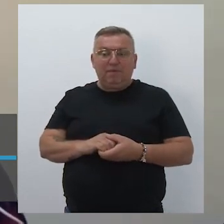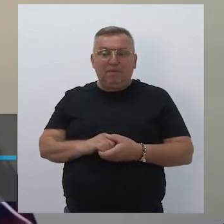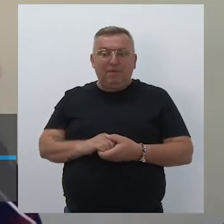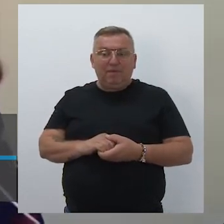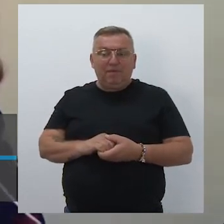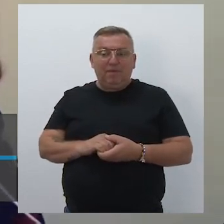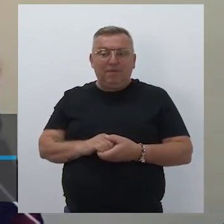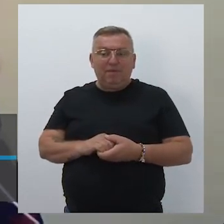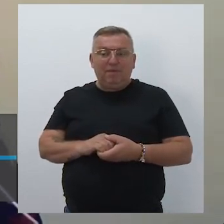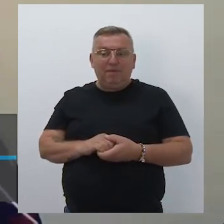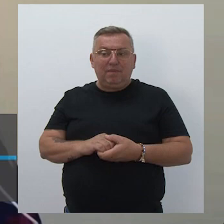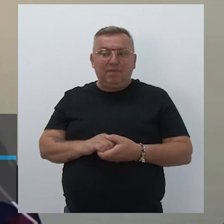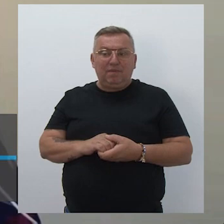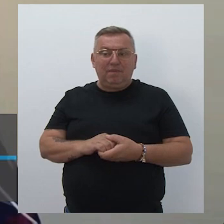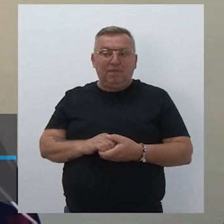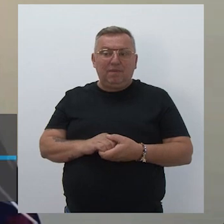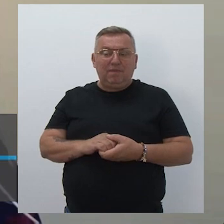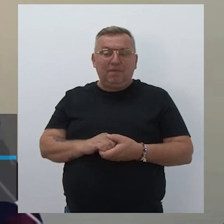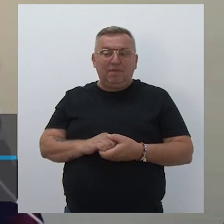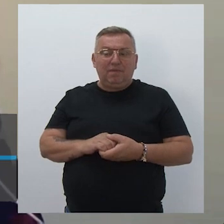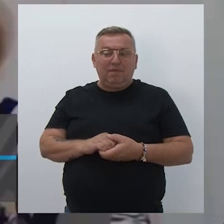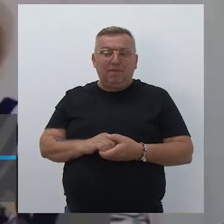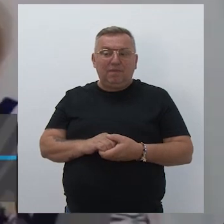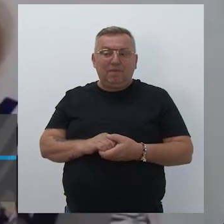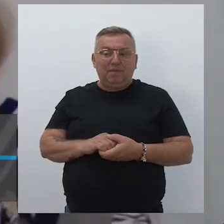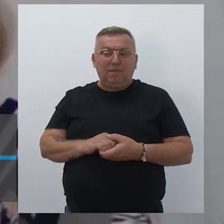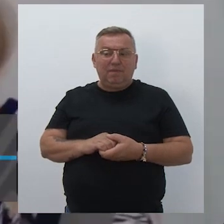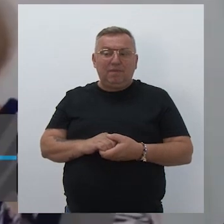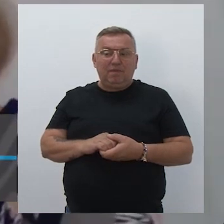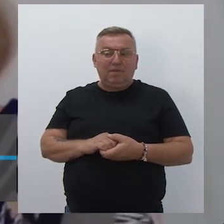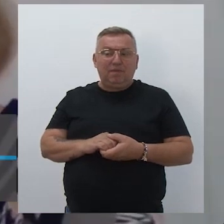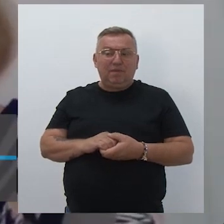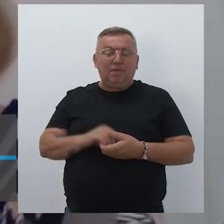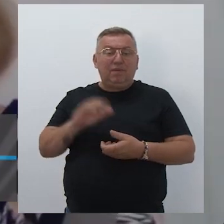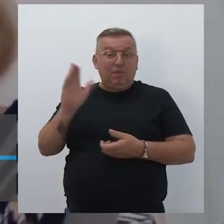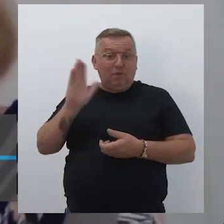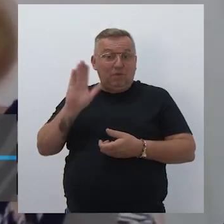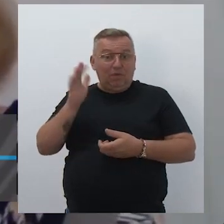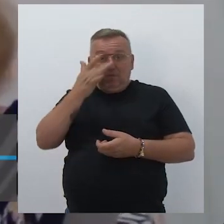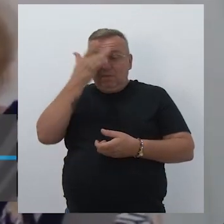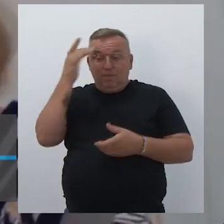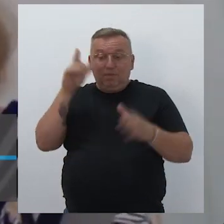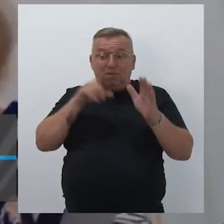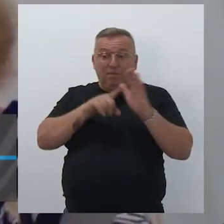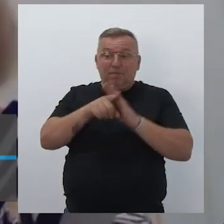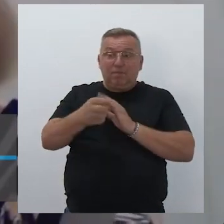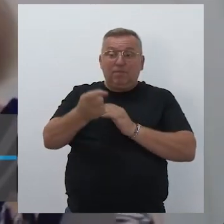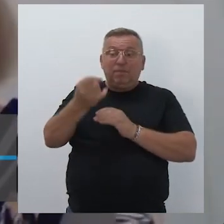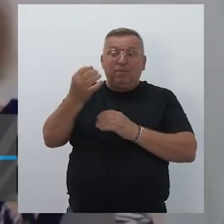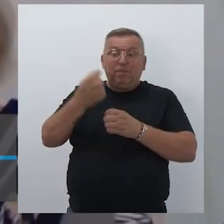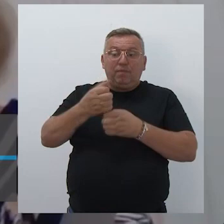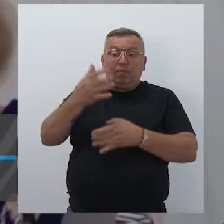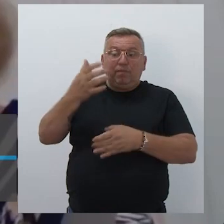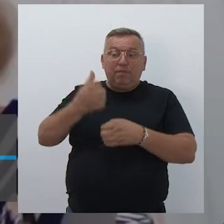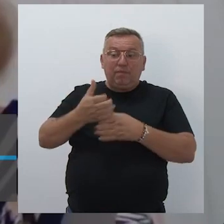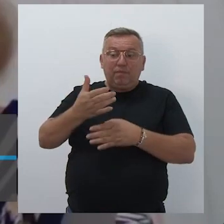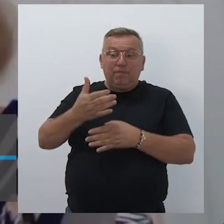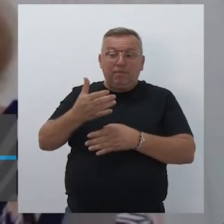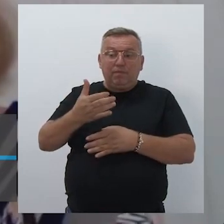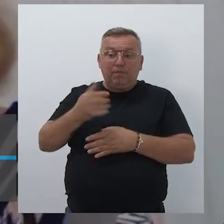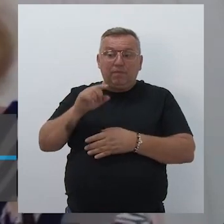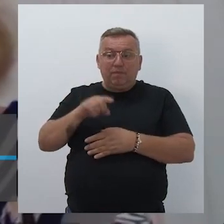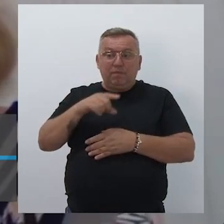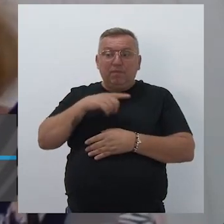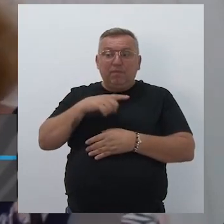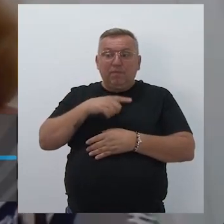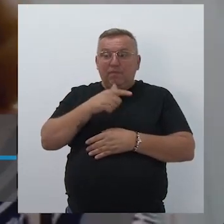você. Olá, pessoal. Vieram muitas perguntas aqui no chat, Não